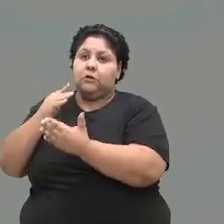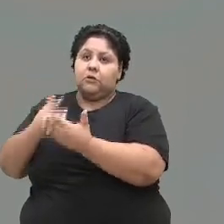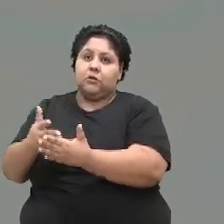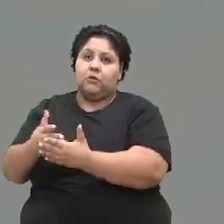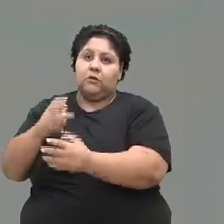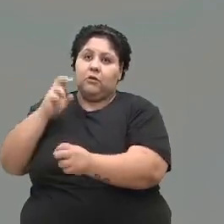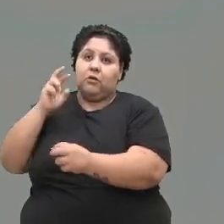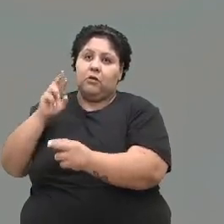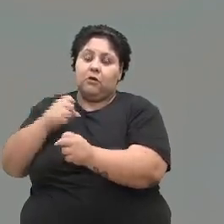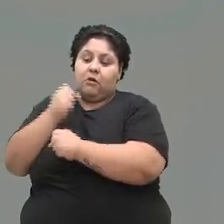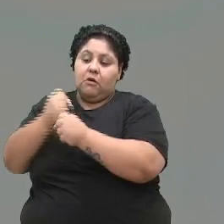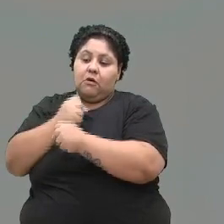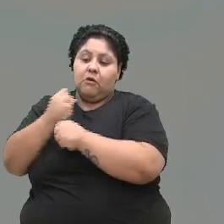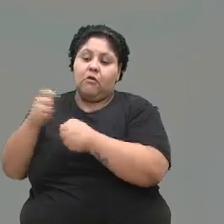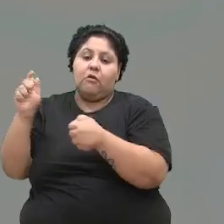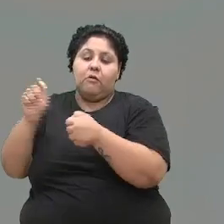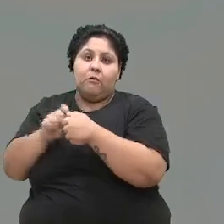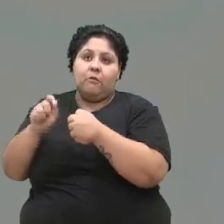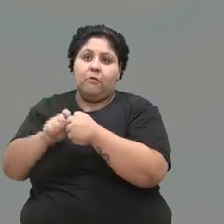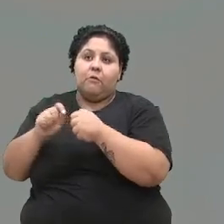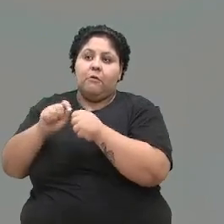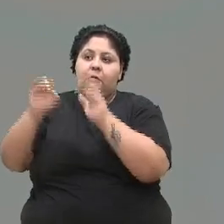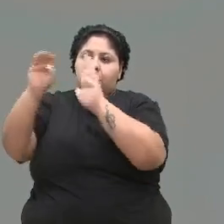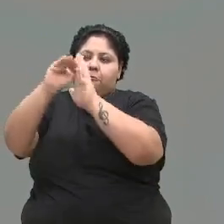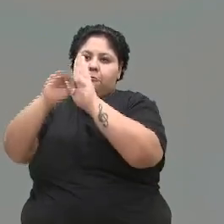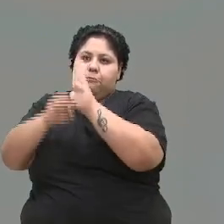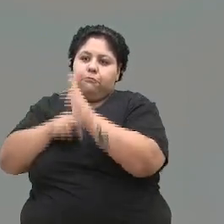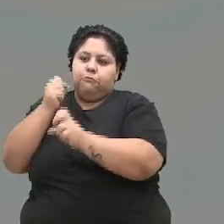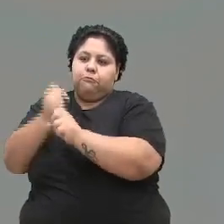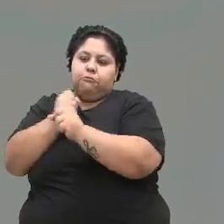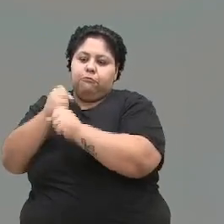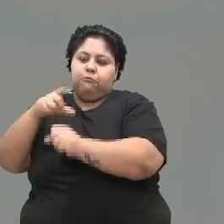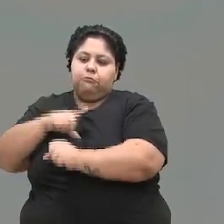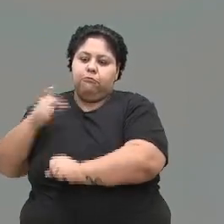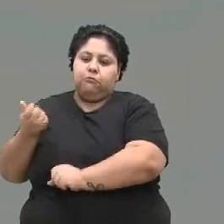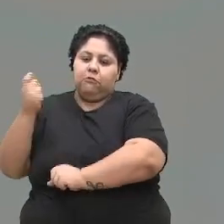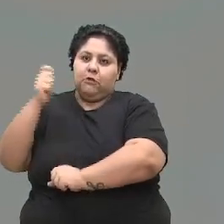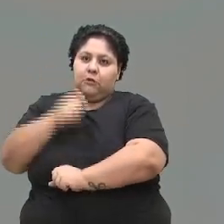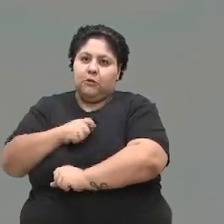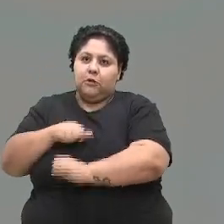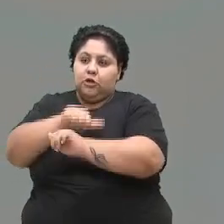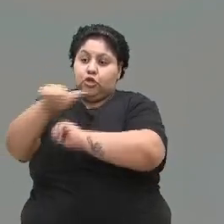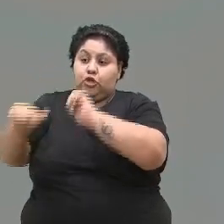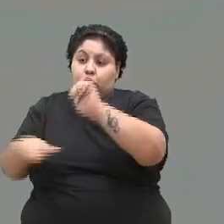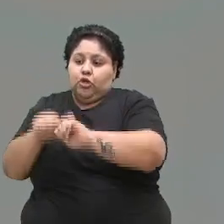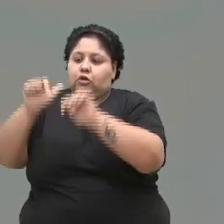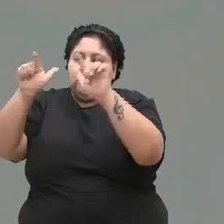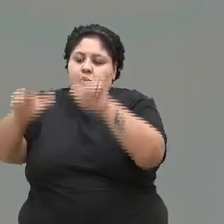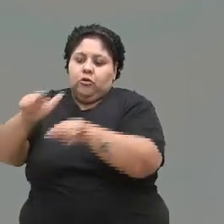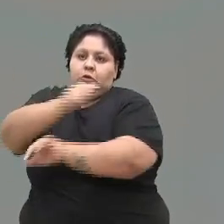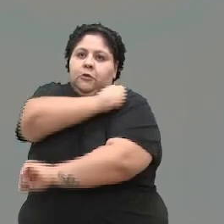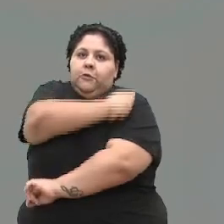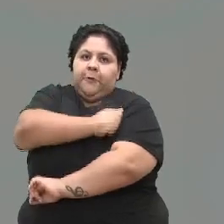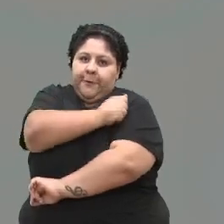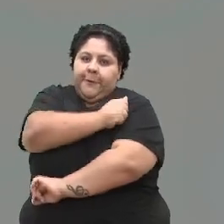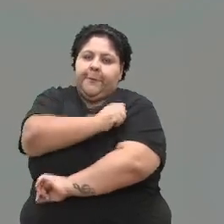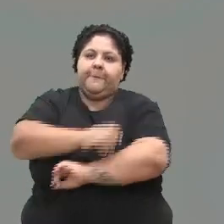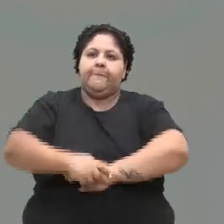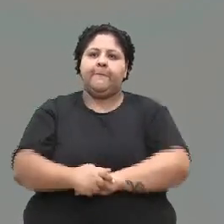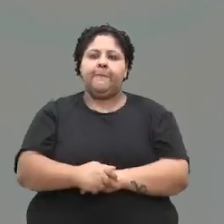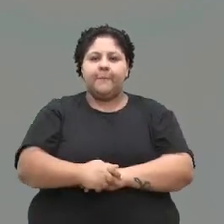contemplarão, cronogramas das obras e se haverá necessidade de realocação dos estudantes ou